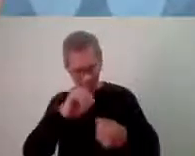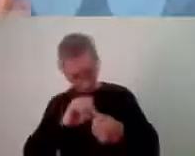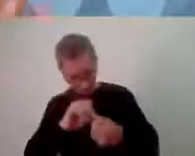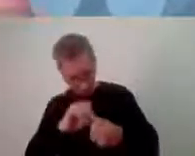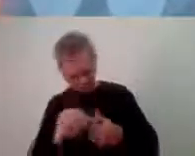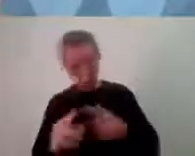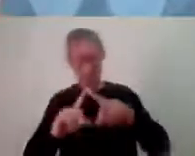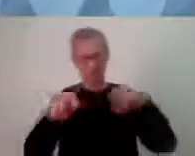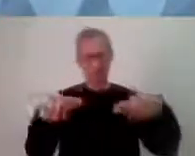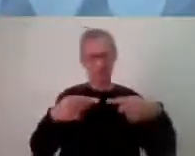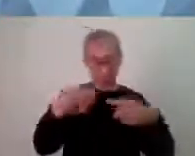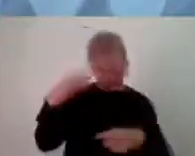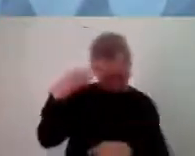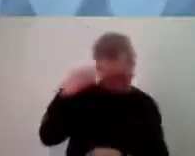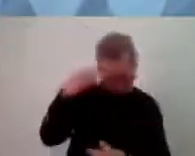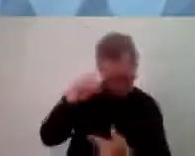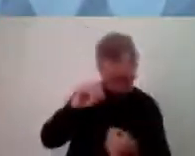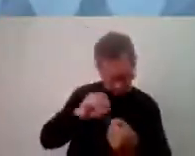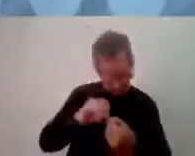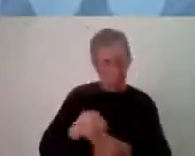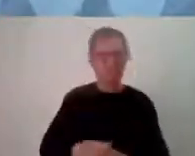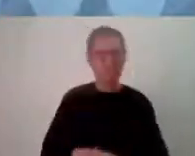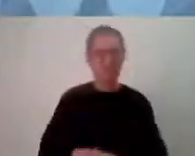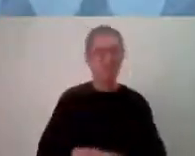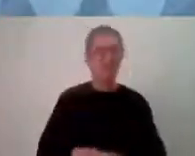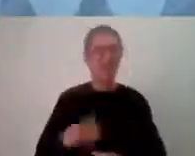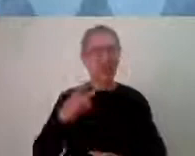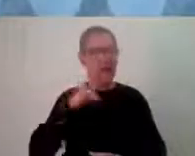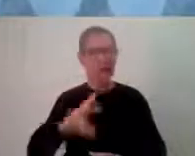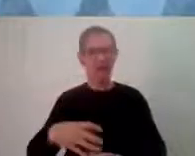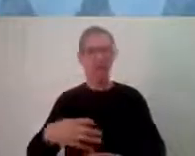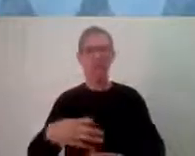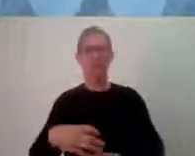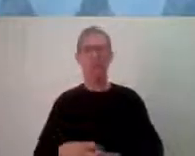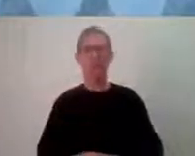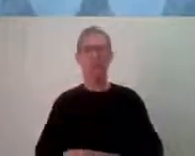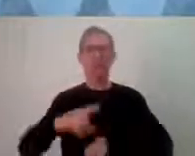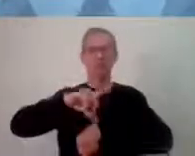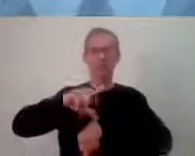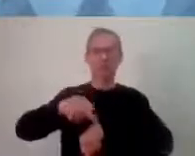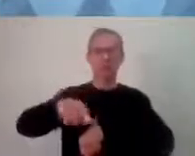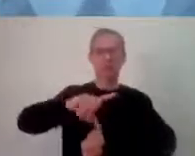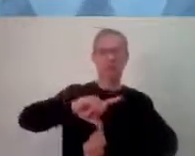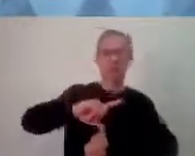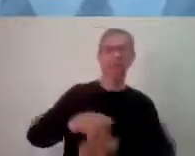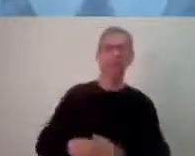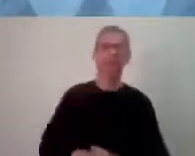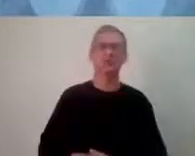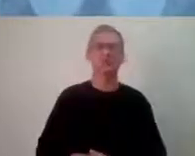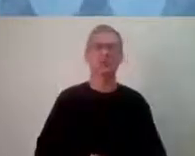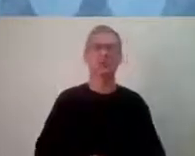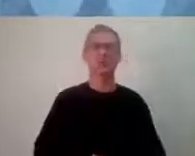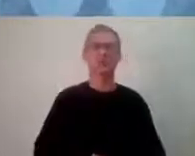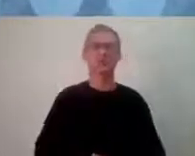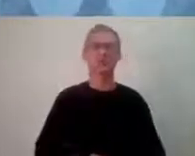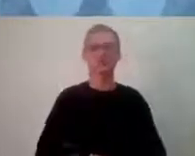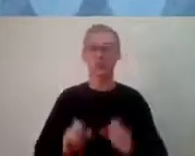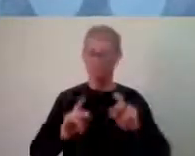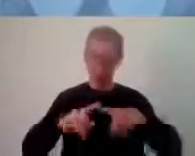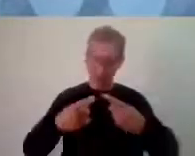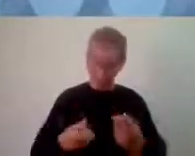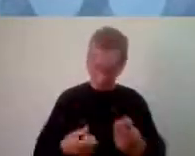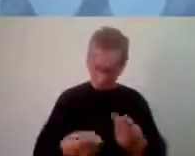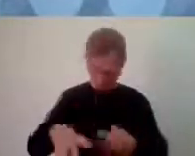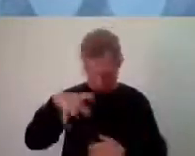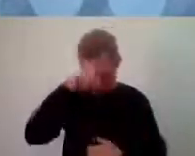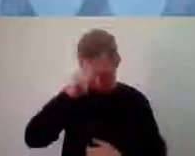até mentalmente mesmo. Eu faço ele aqui e vejo sentido anti-horário integral, sentido horário derivada. Se